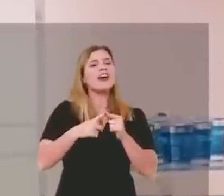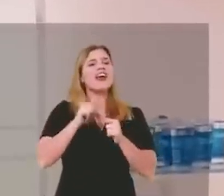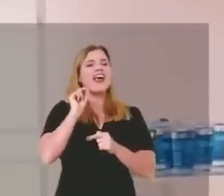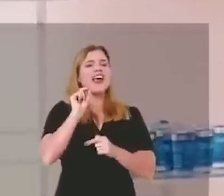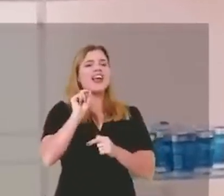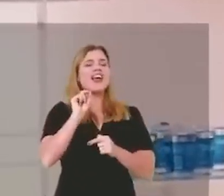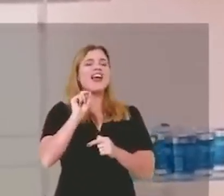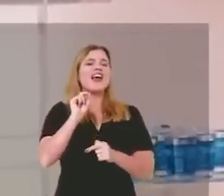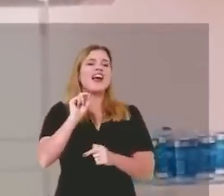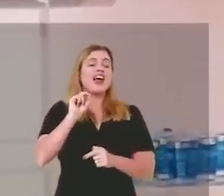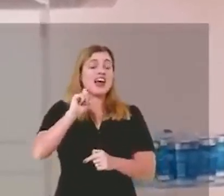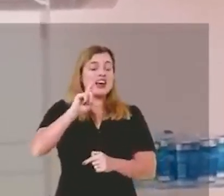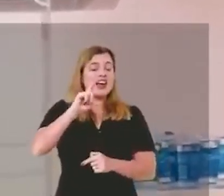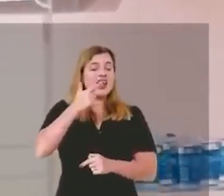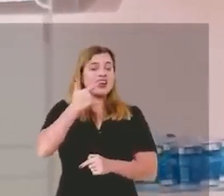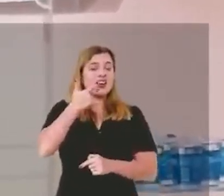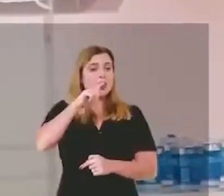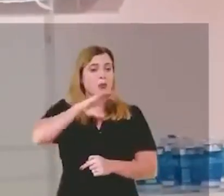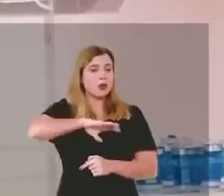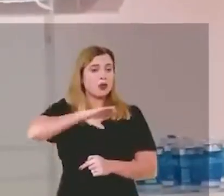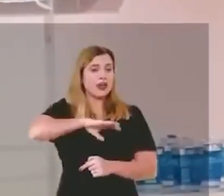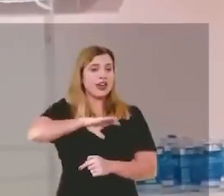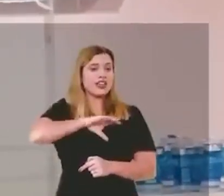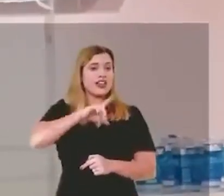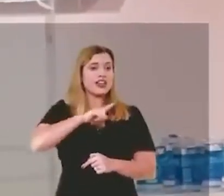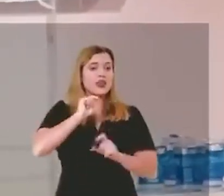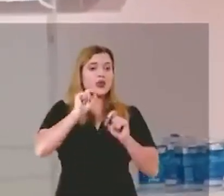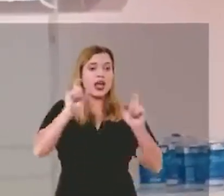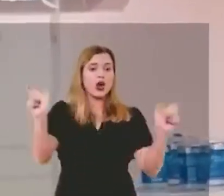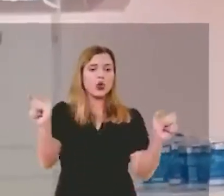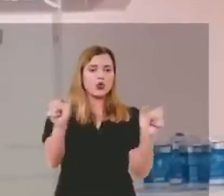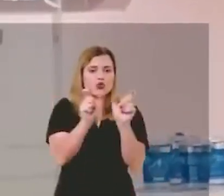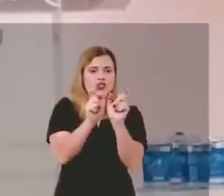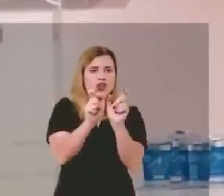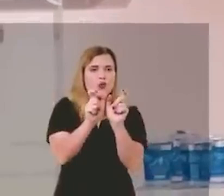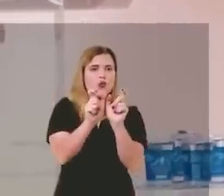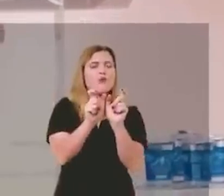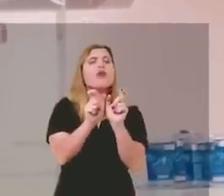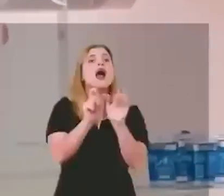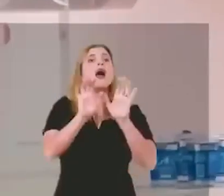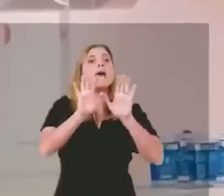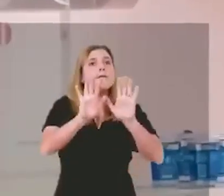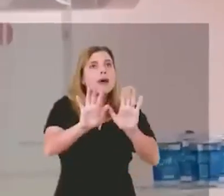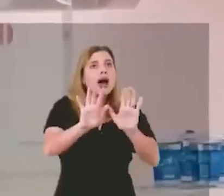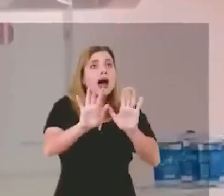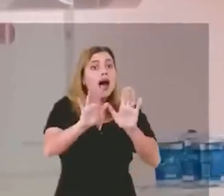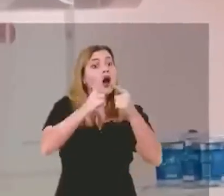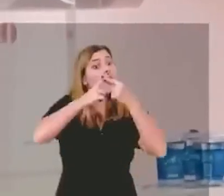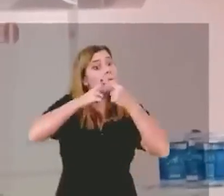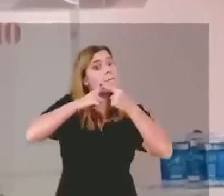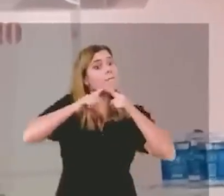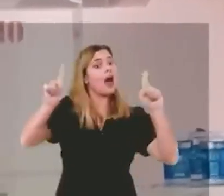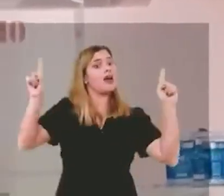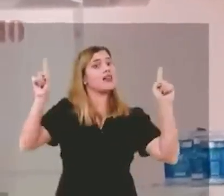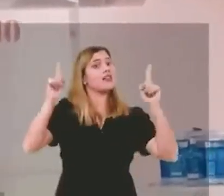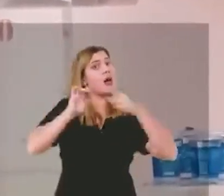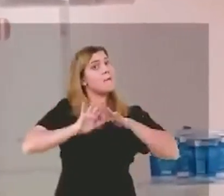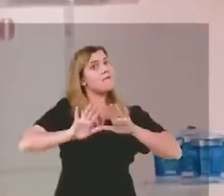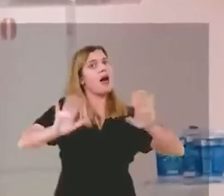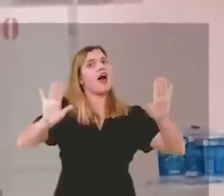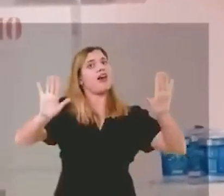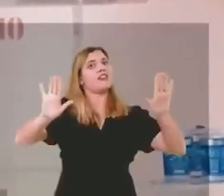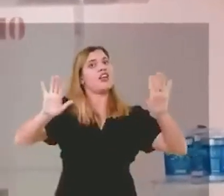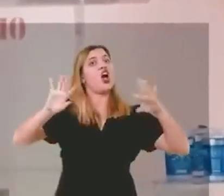conjunção adversativa. Mas, entretanto, porém, todavia, entre mentes. Diante